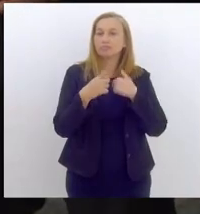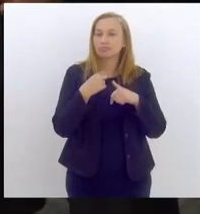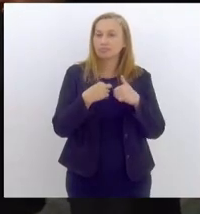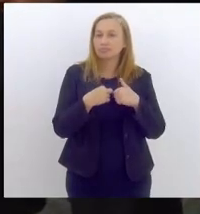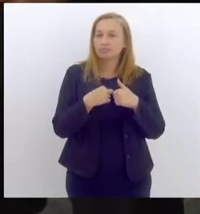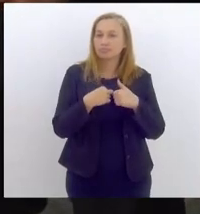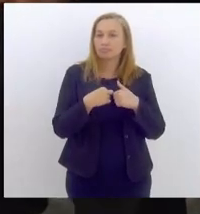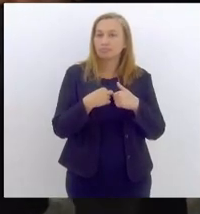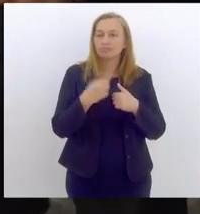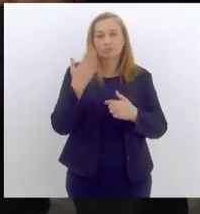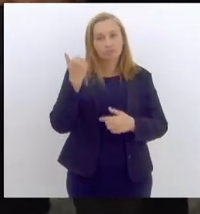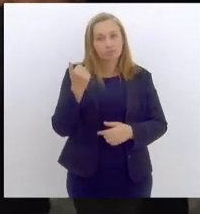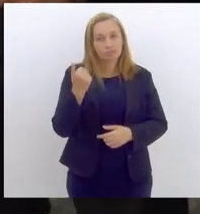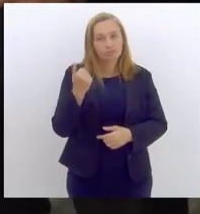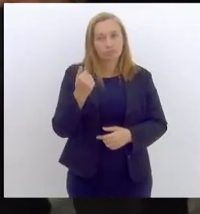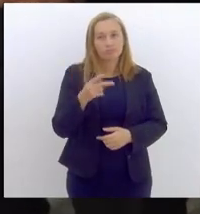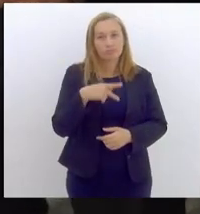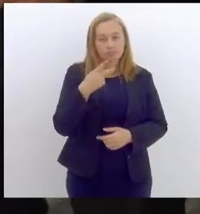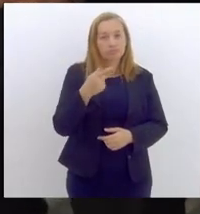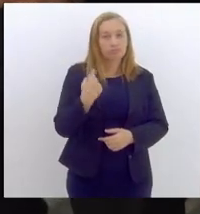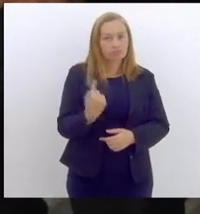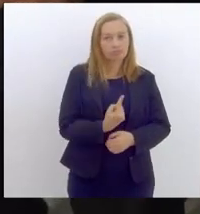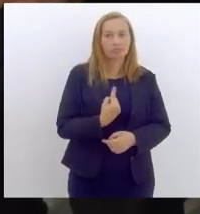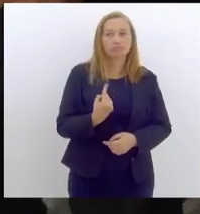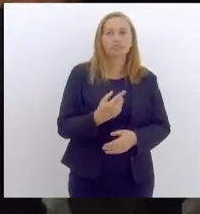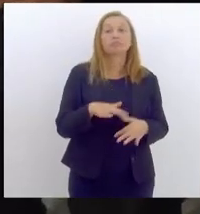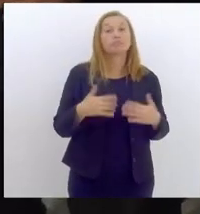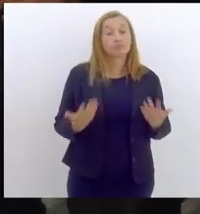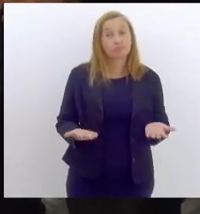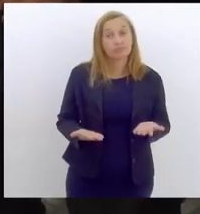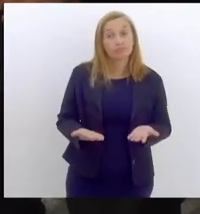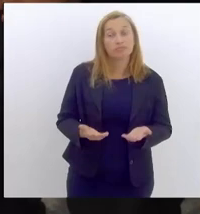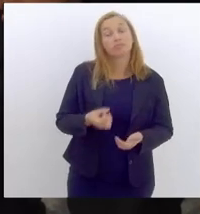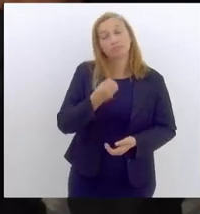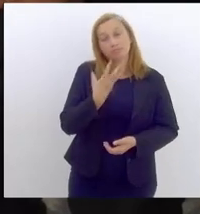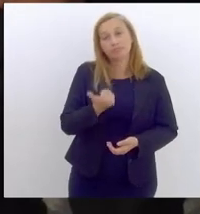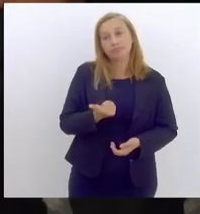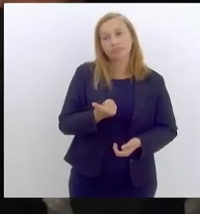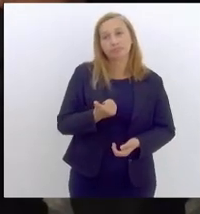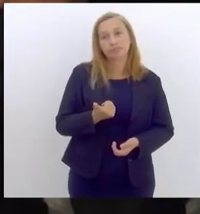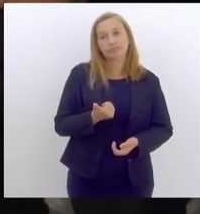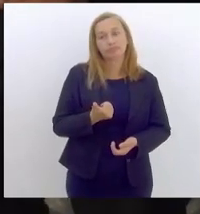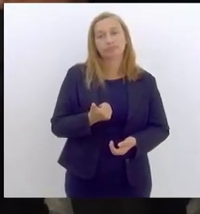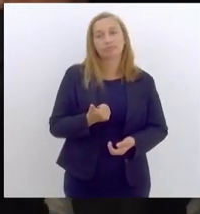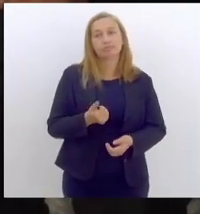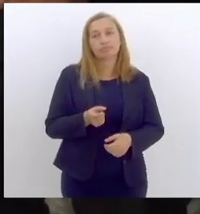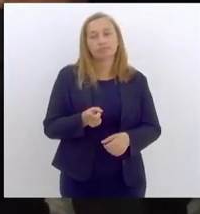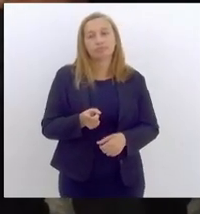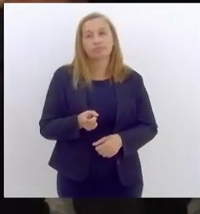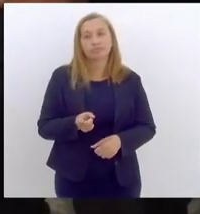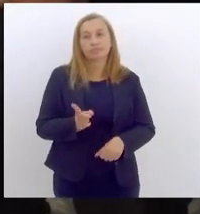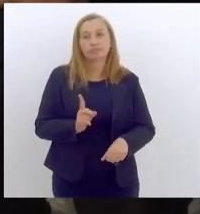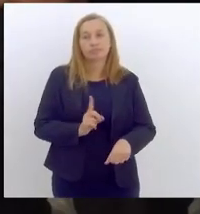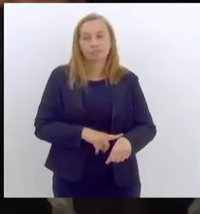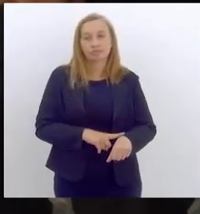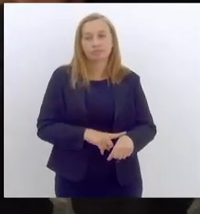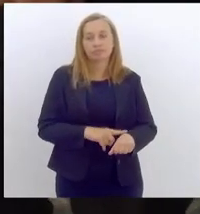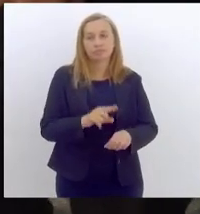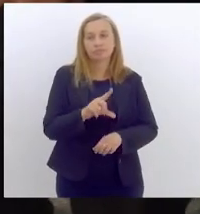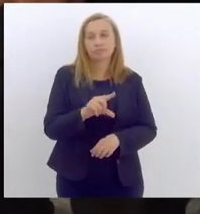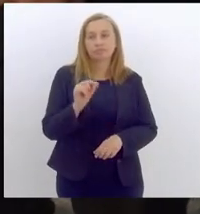e quer saber do nosso posicionamento. Então, ainda bem que há tempo chegou uma